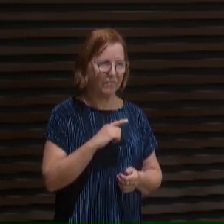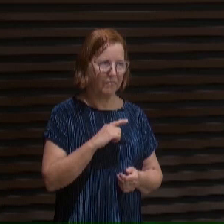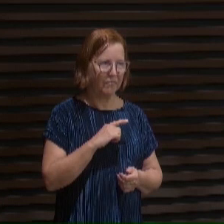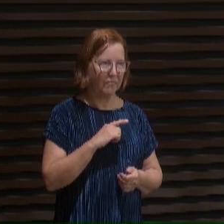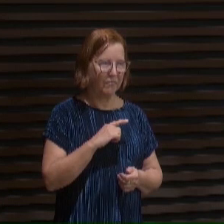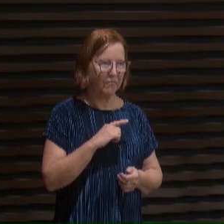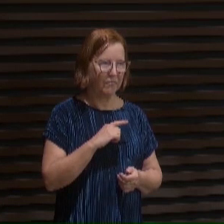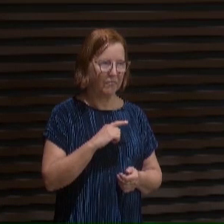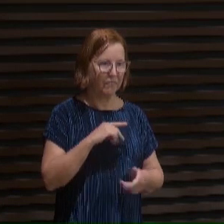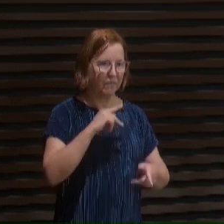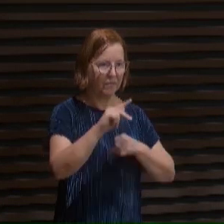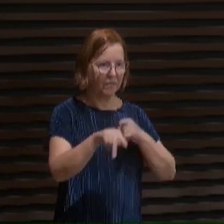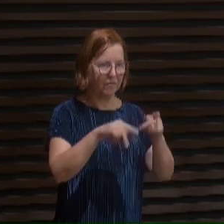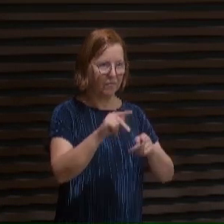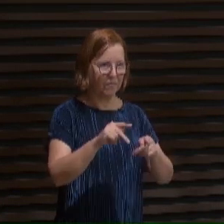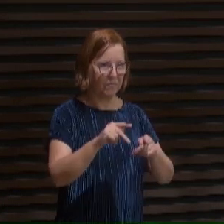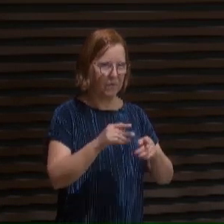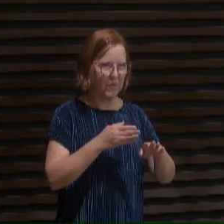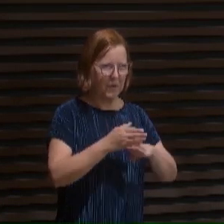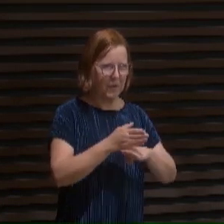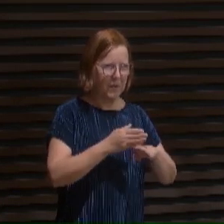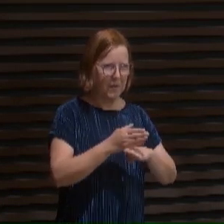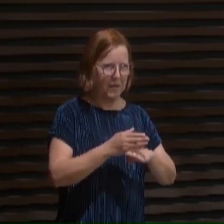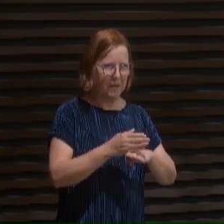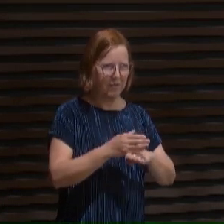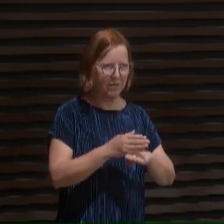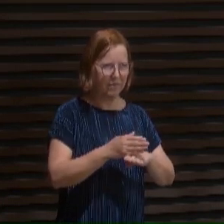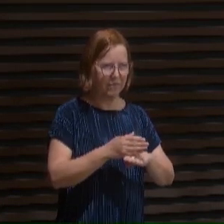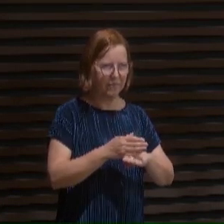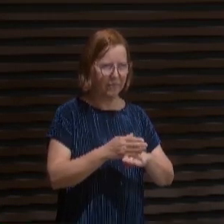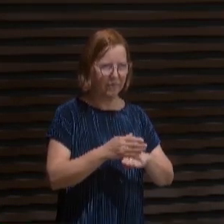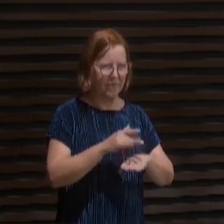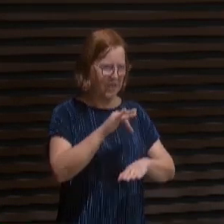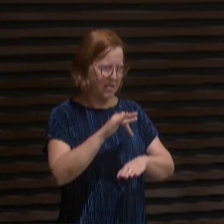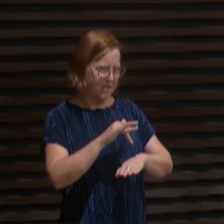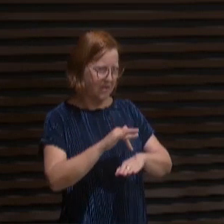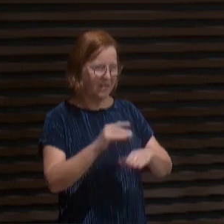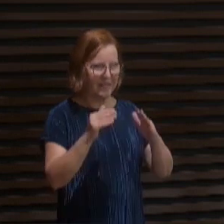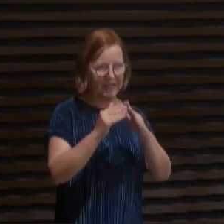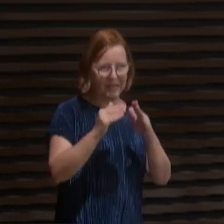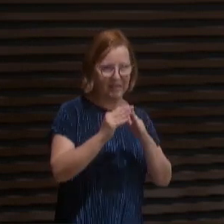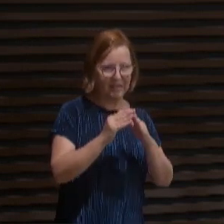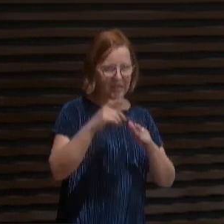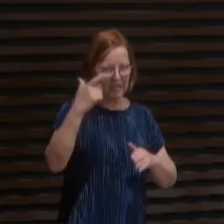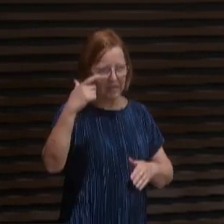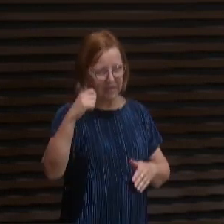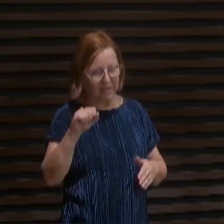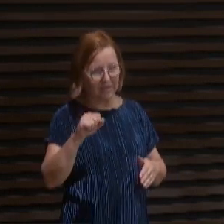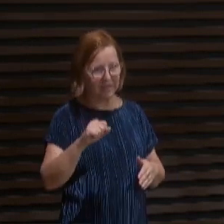os que penetram sorrateiramente nas casas e conseguem